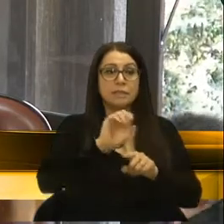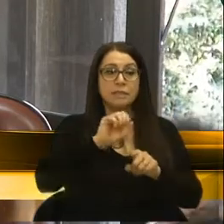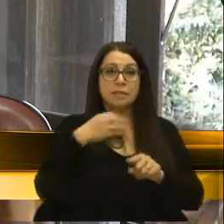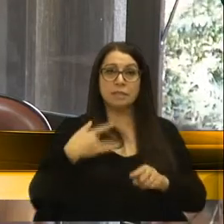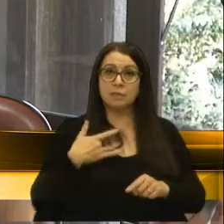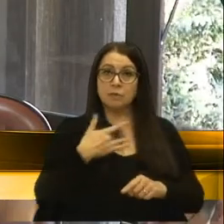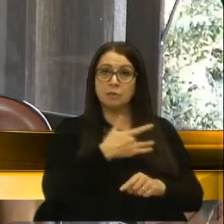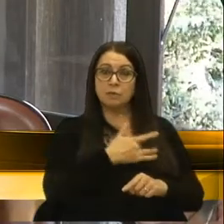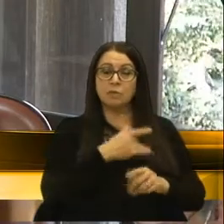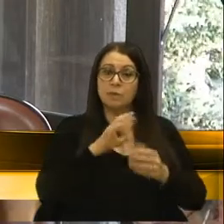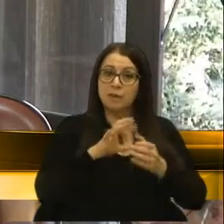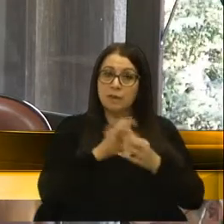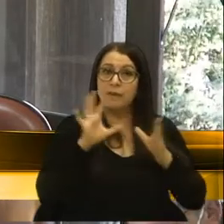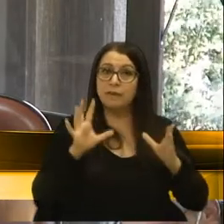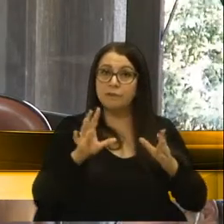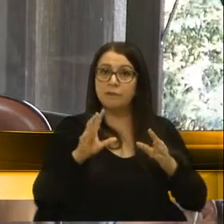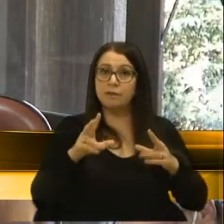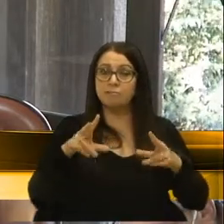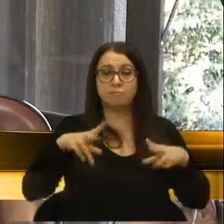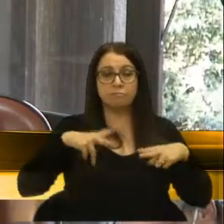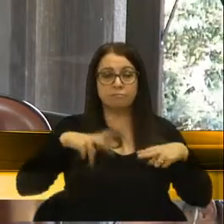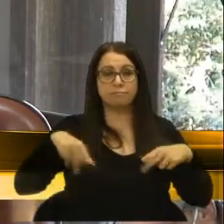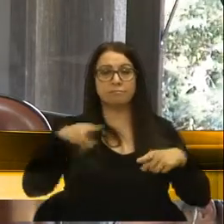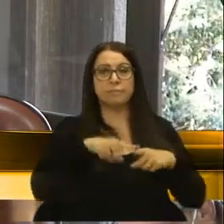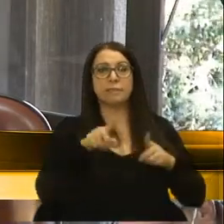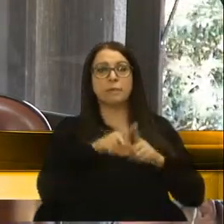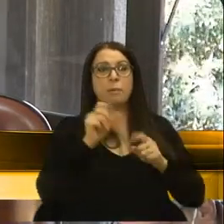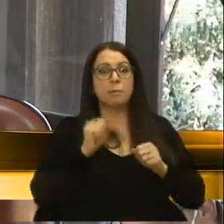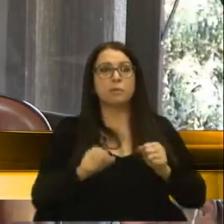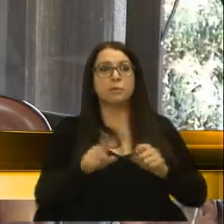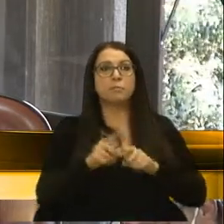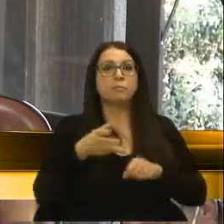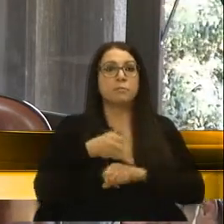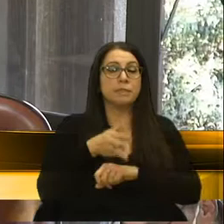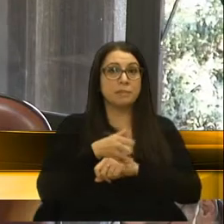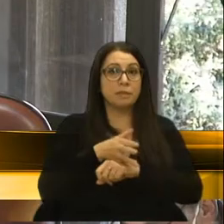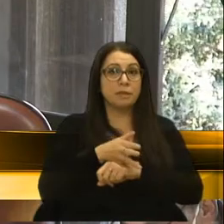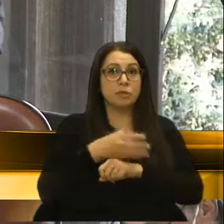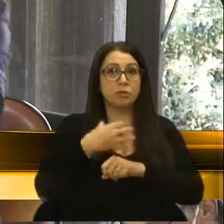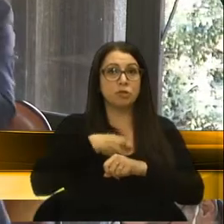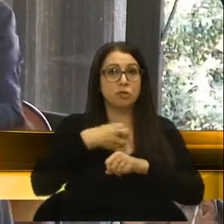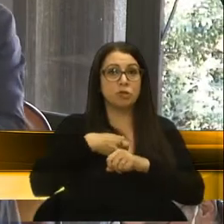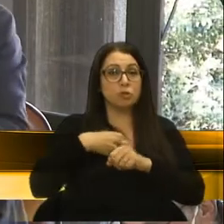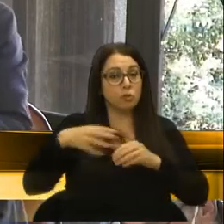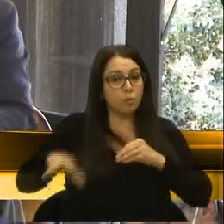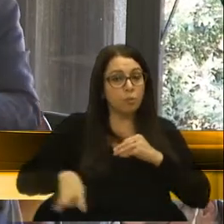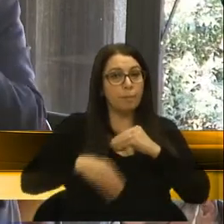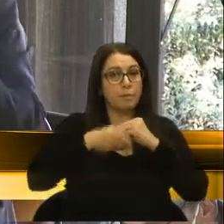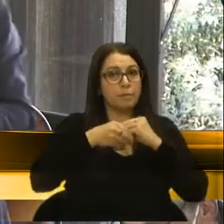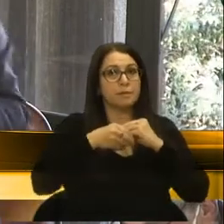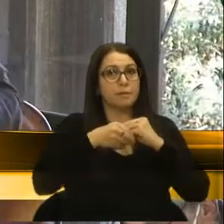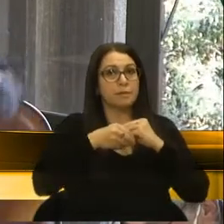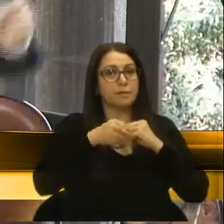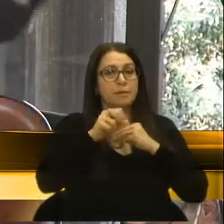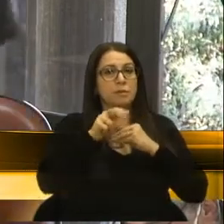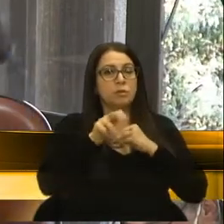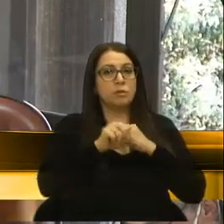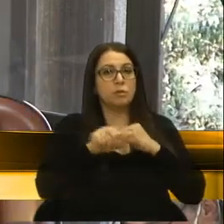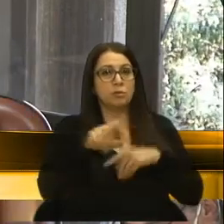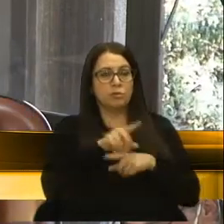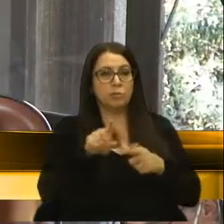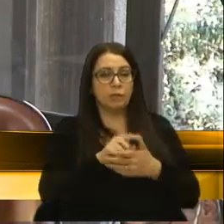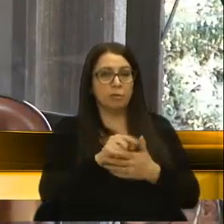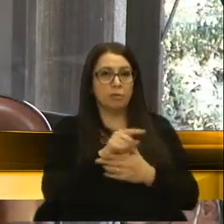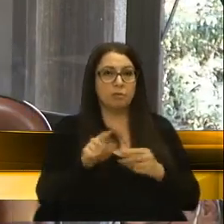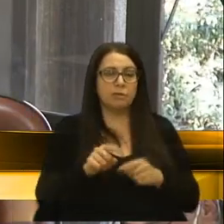é livre à iniciativa privada e que também podem participar de forma complementar do SUS,